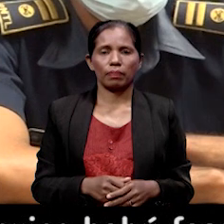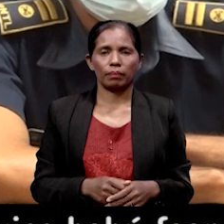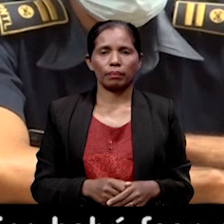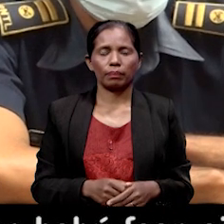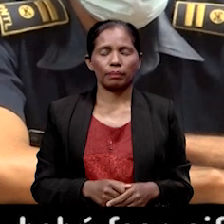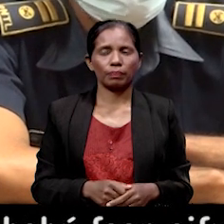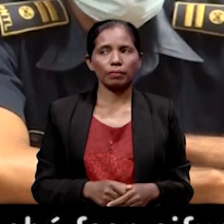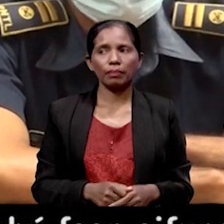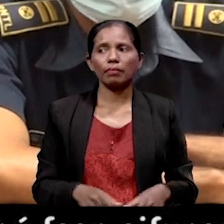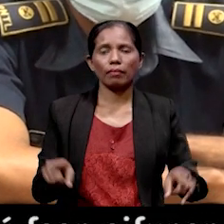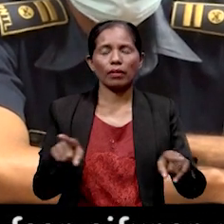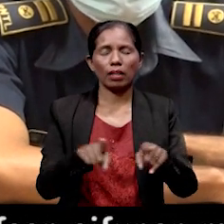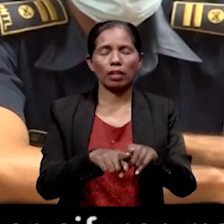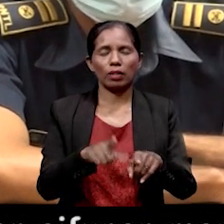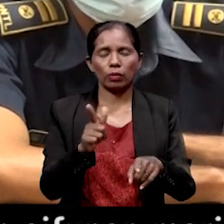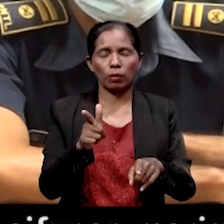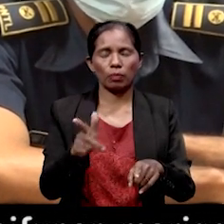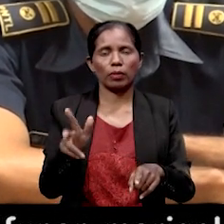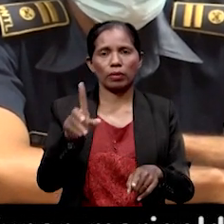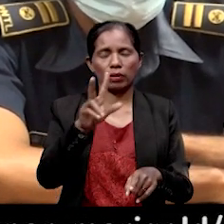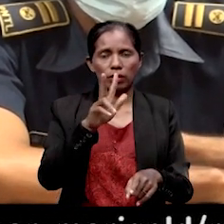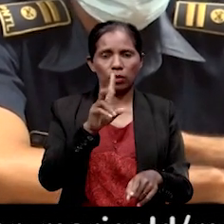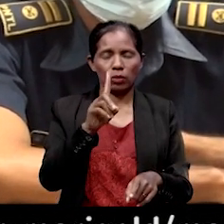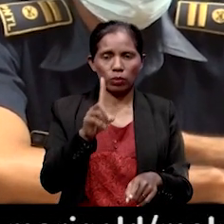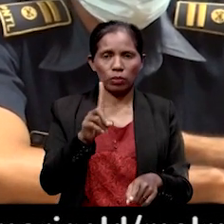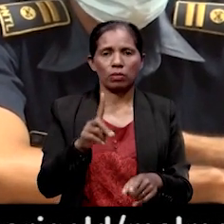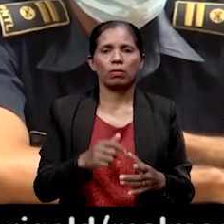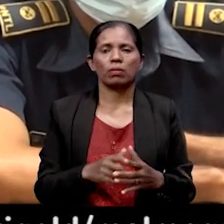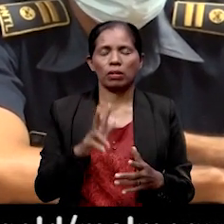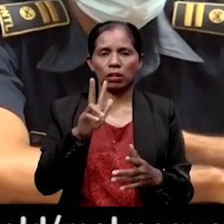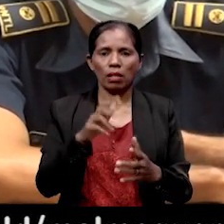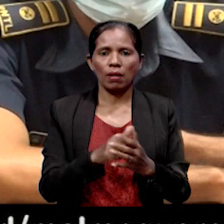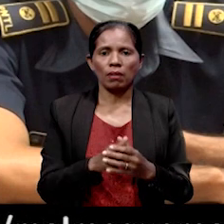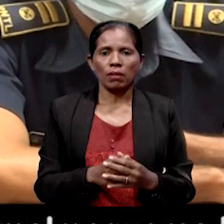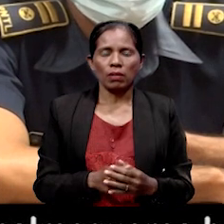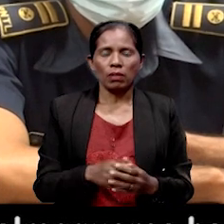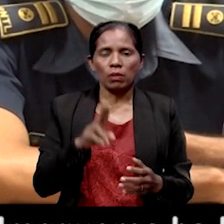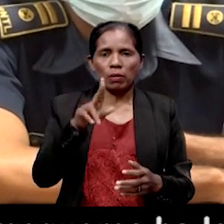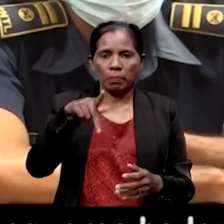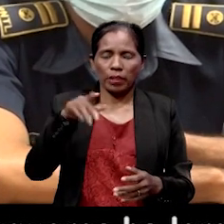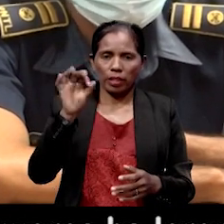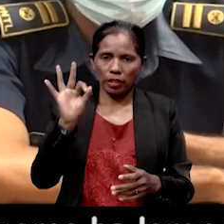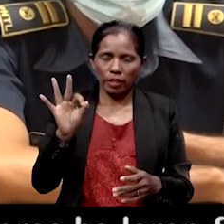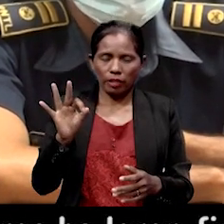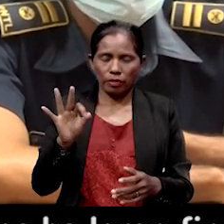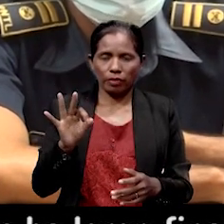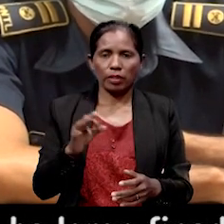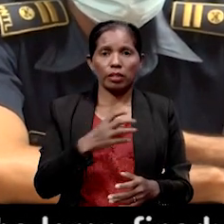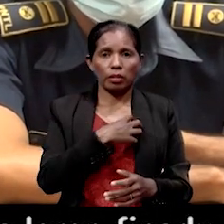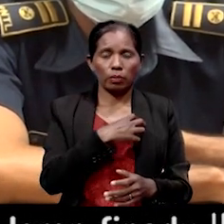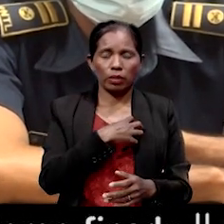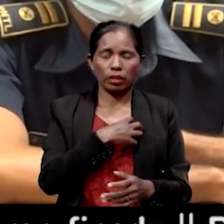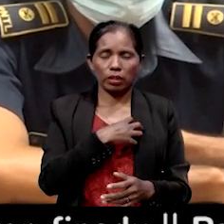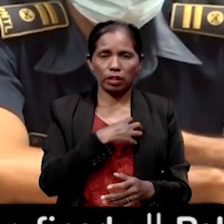e agora vamos nessa de 23/11/2021, UPF, comando o UPF de Cusinian, falou